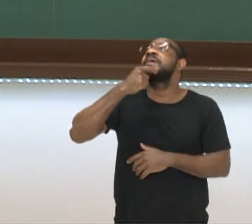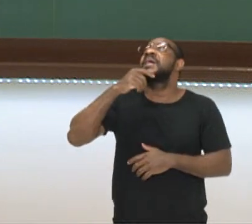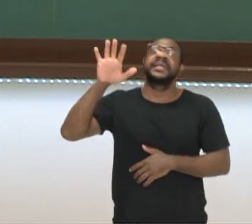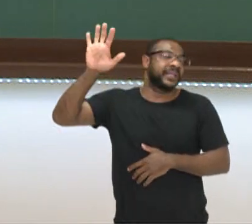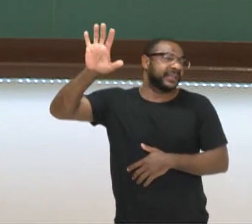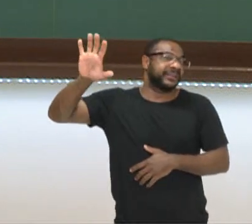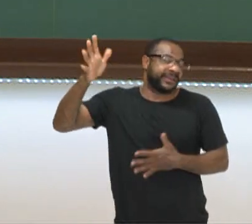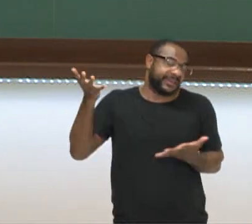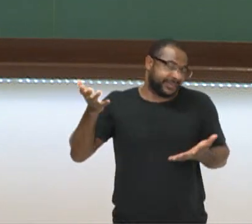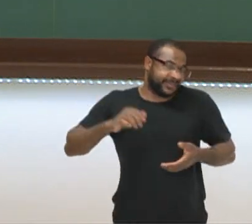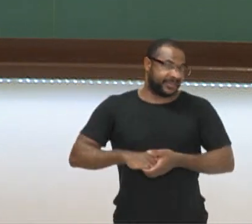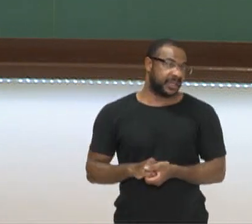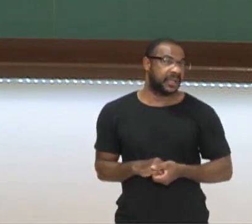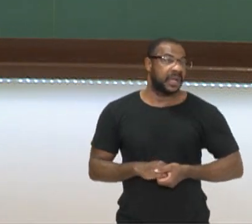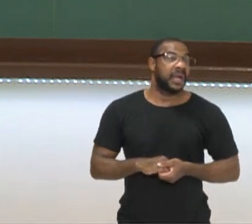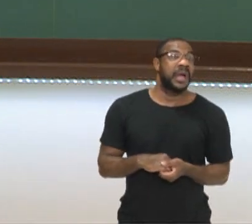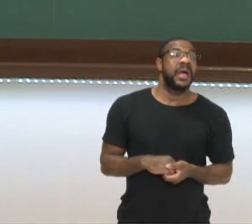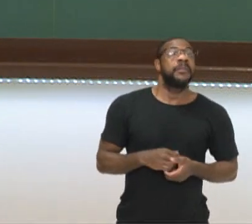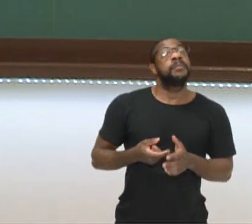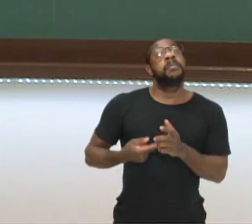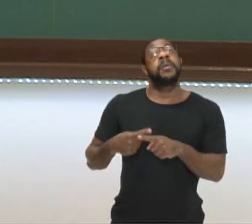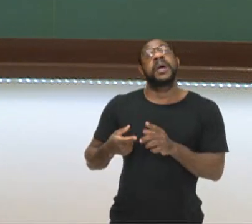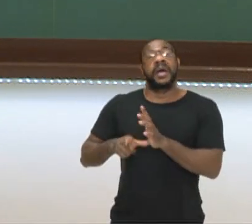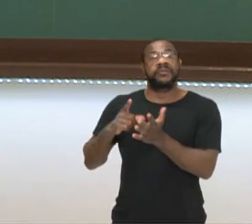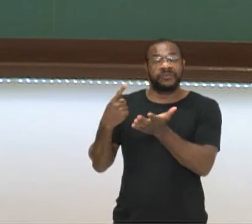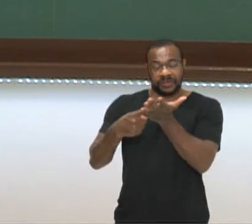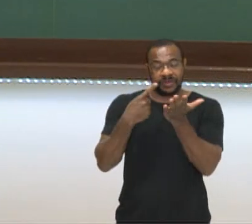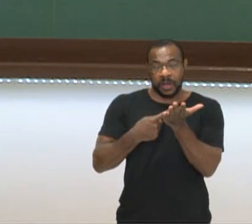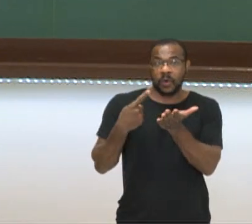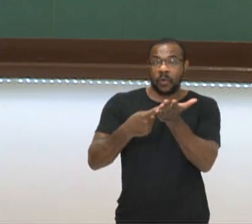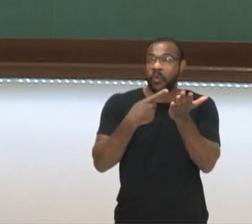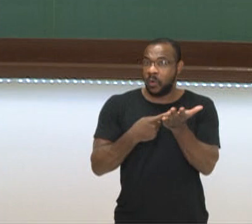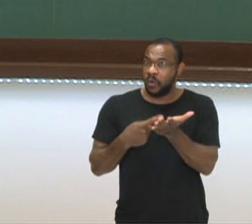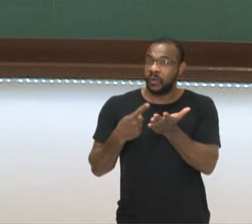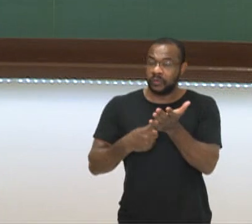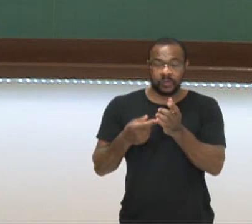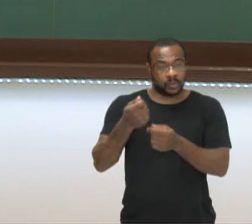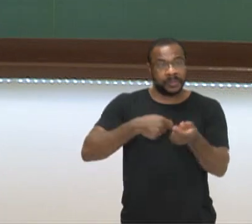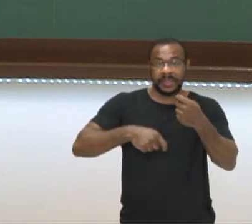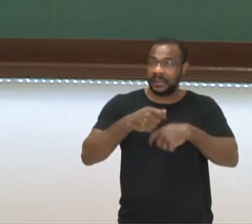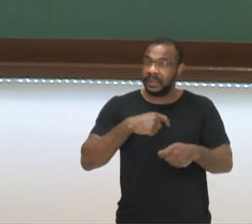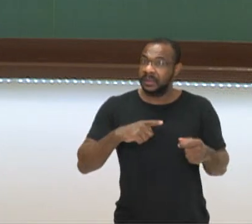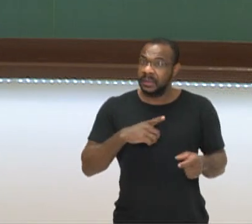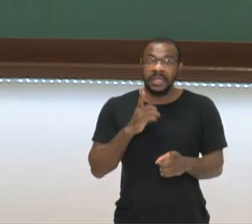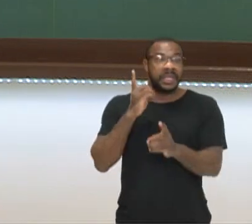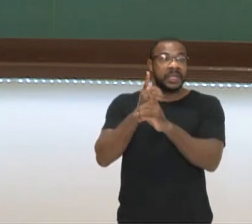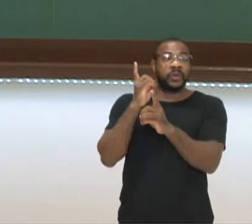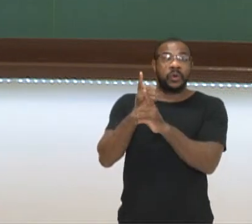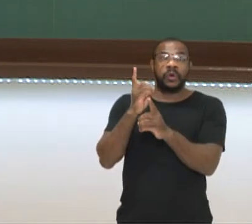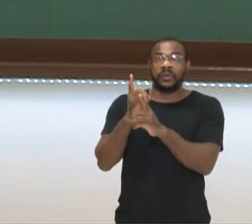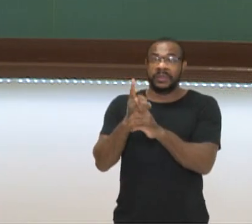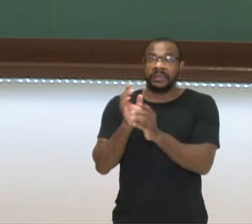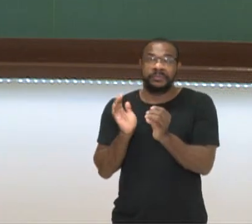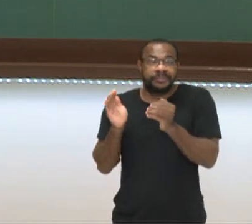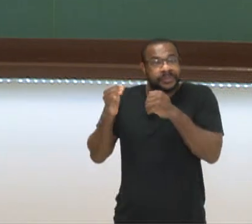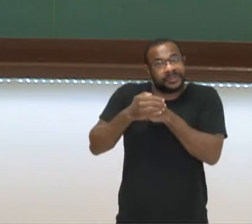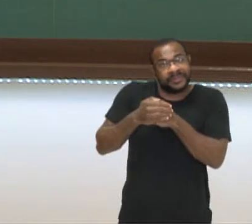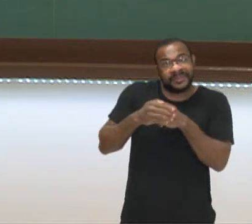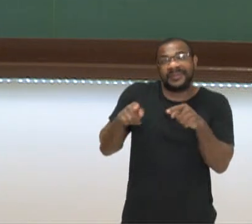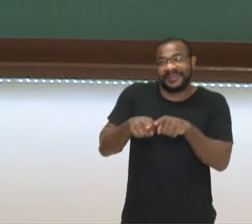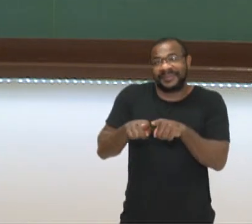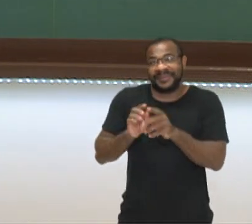antes já havia feito alguns acordos comerciais com a Inglaterra e se encontrava bastante à mercê do